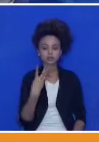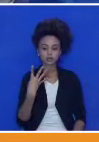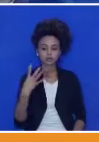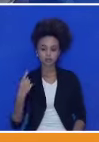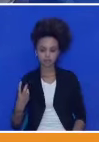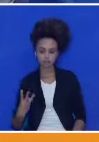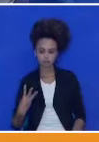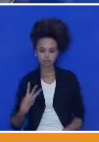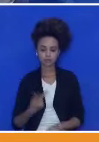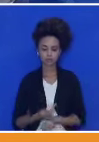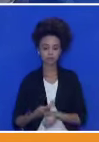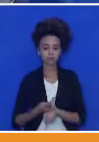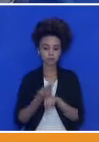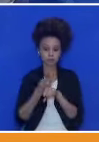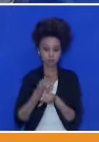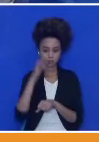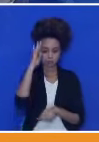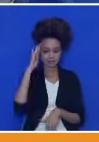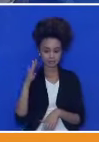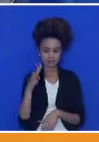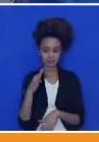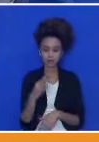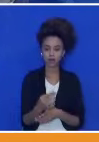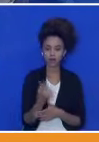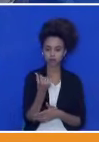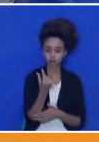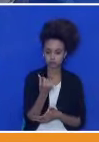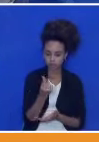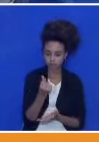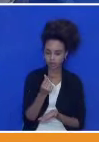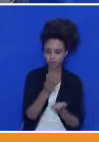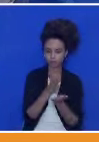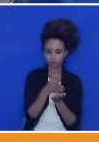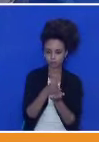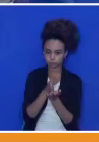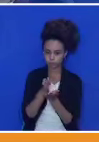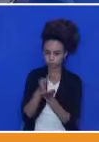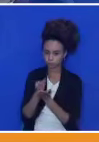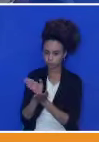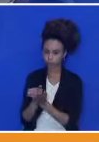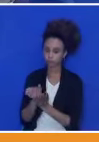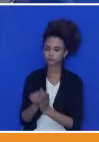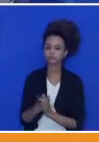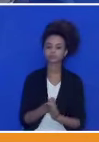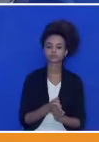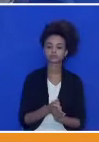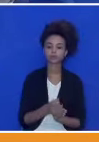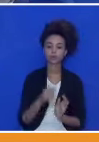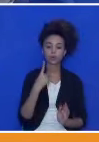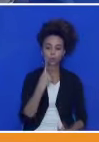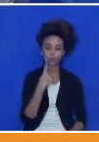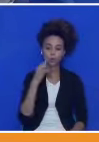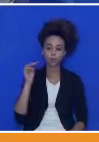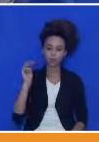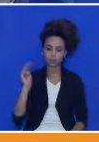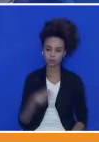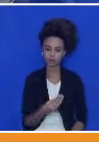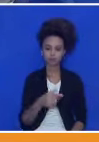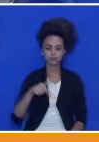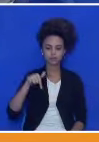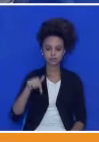2143 da Lotomania com o prêmio principal. O valor que será dividido entre os acertadores dos 20 números de